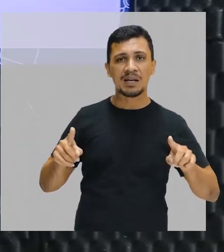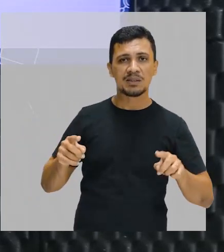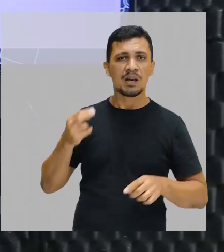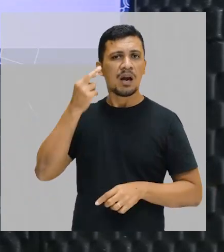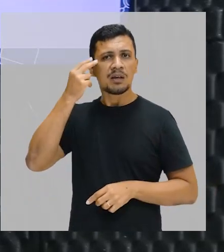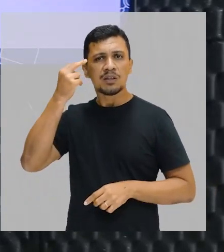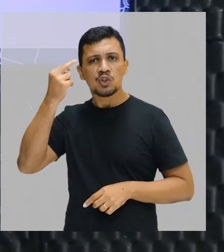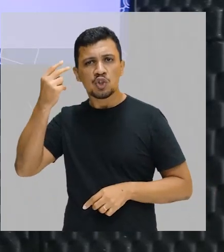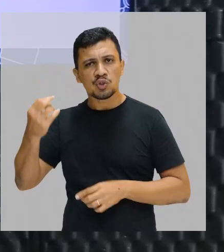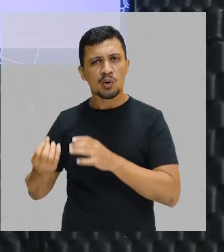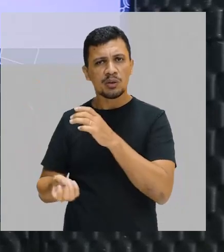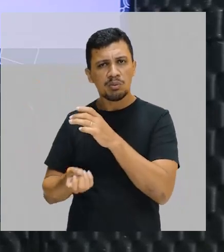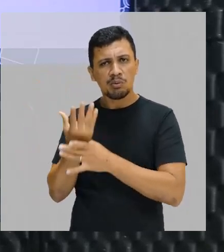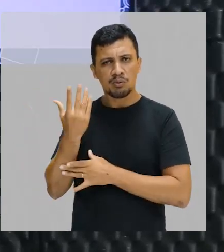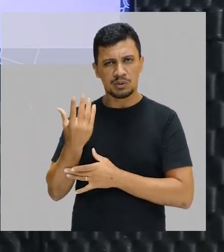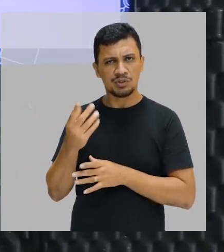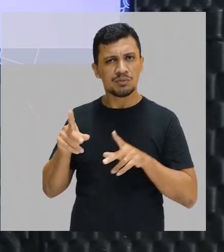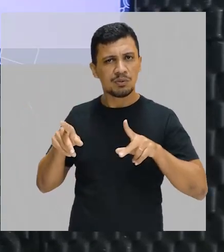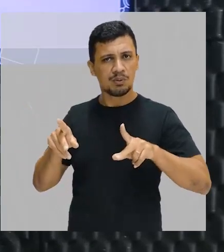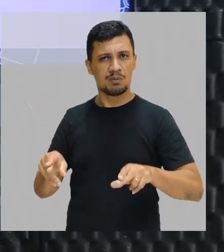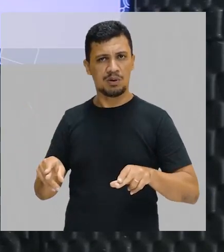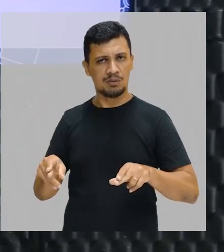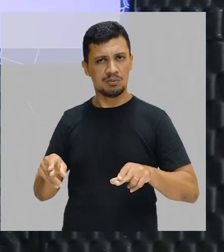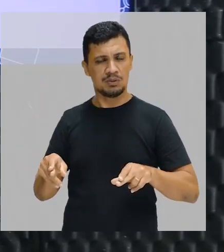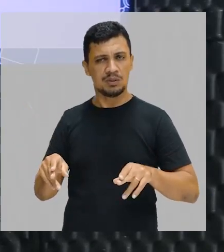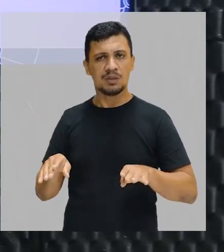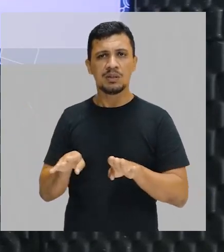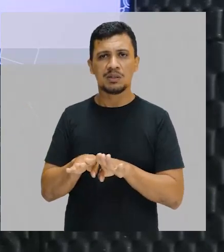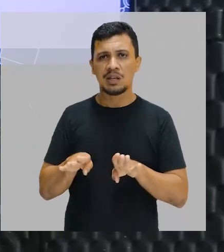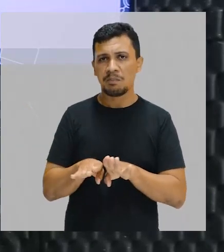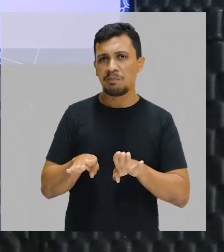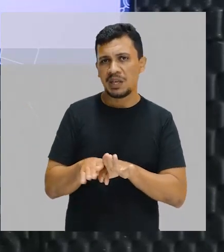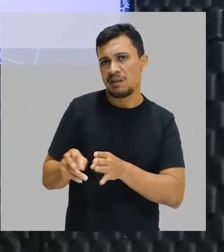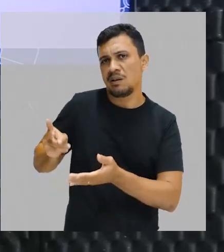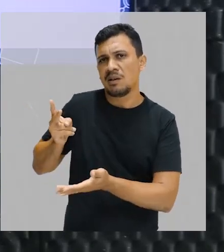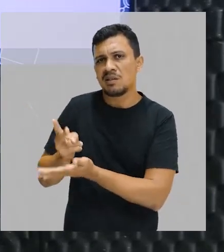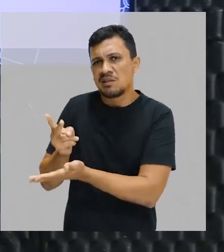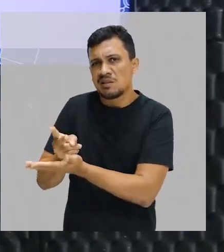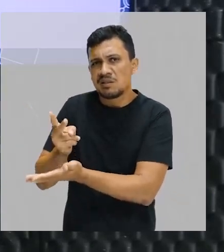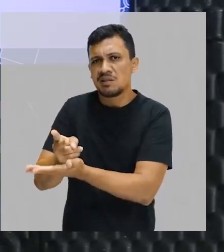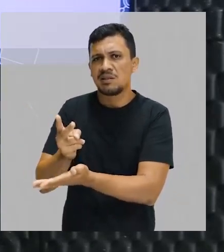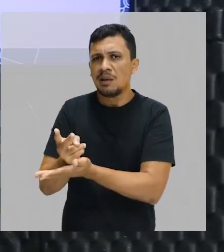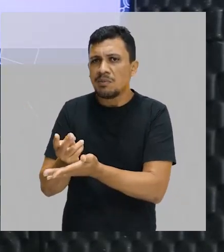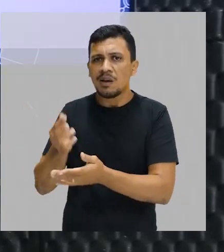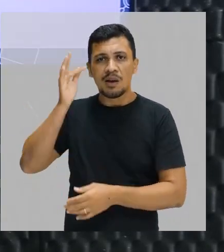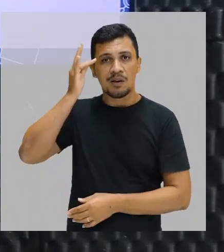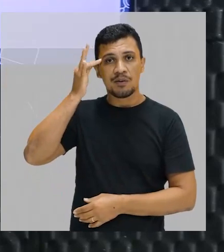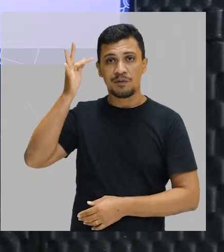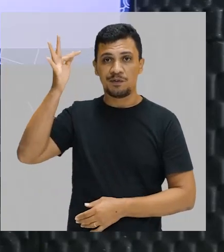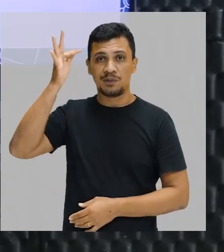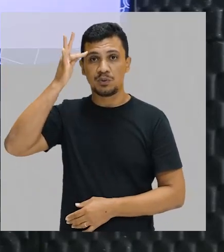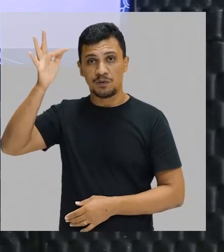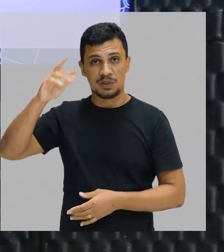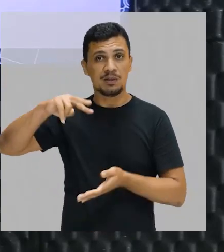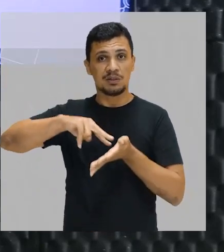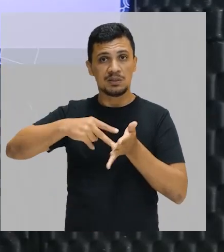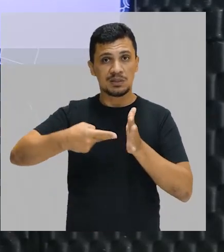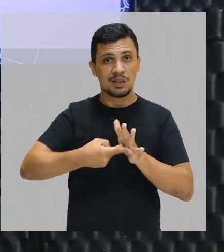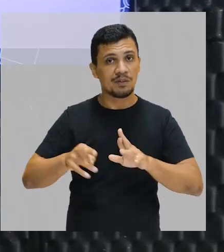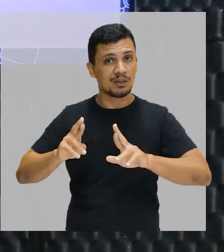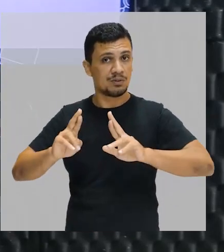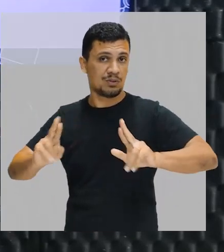histórica necessariamente assim e não são sinônimos eternamente, tá? Na filosofia elas são separadas, por exemplo.